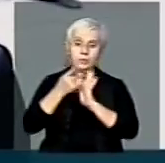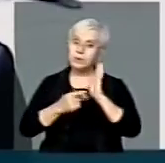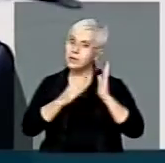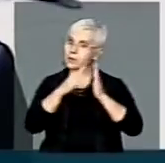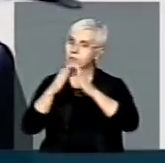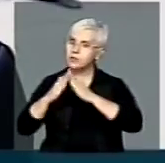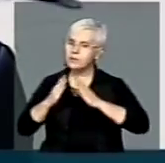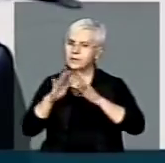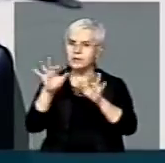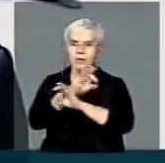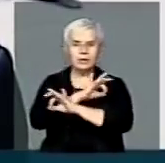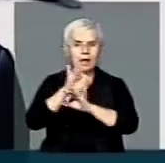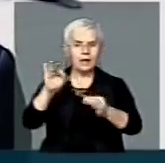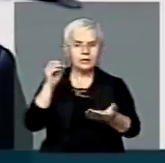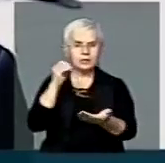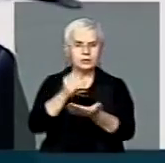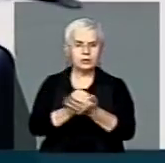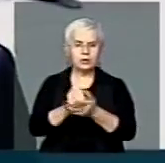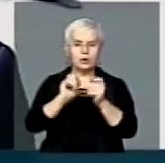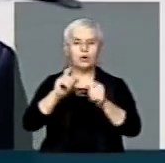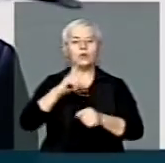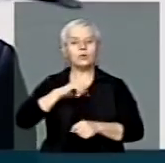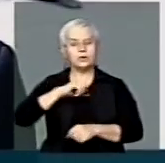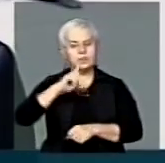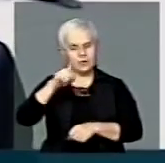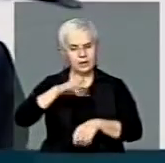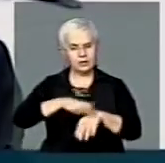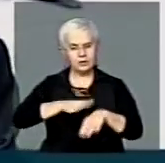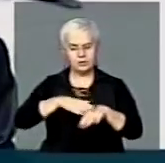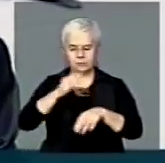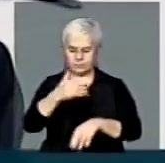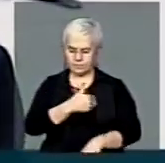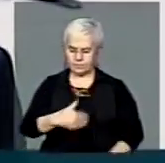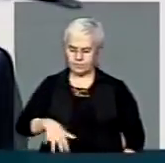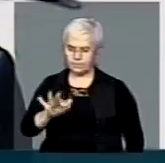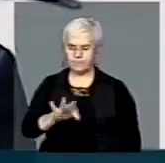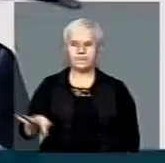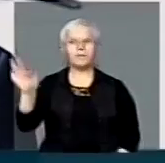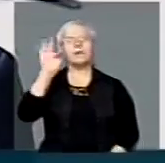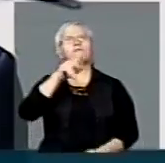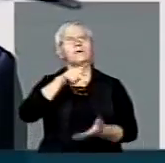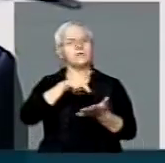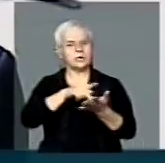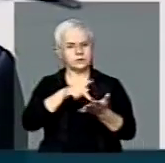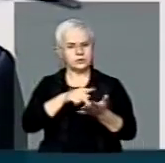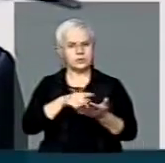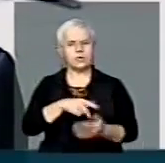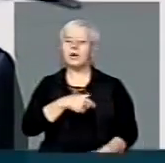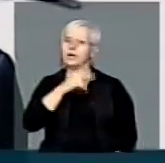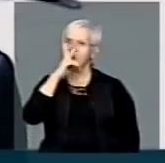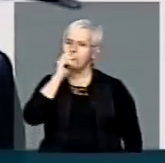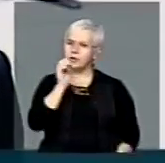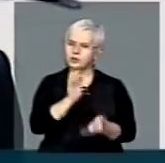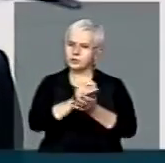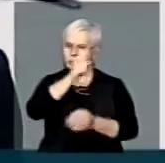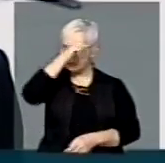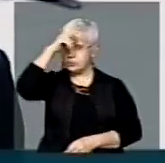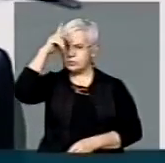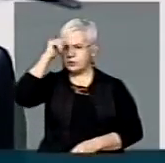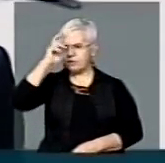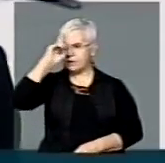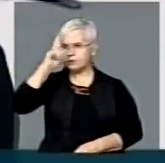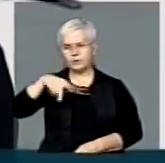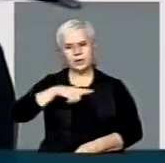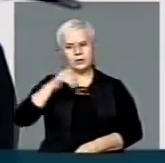habitação. O que tem de habitação é do governo federal. Portanto, é verdade. Acho que os prefeitos têm razão de vir para